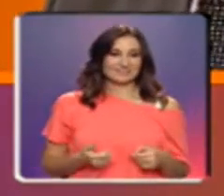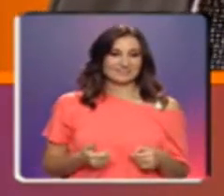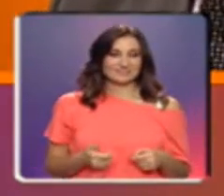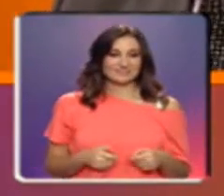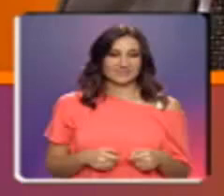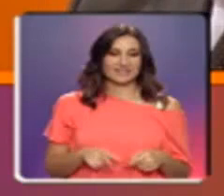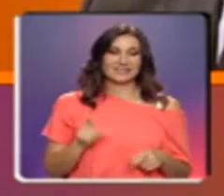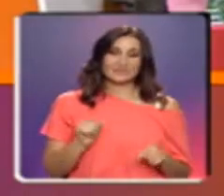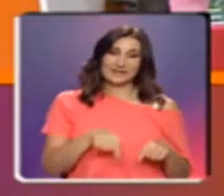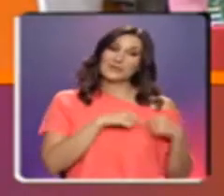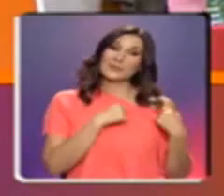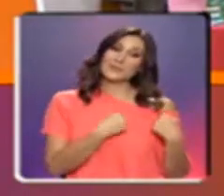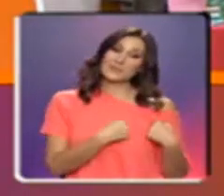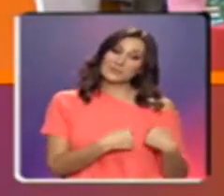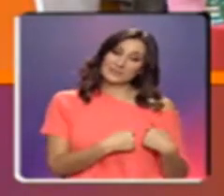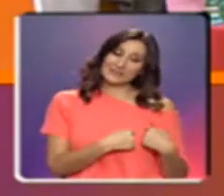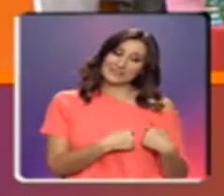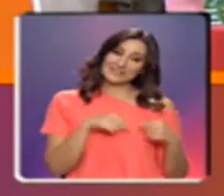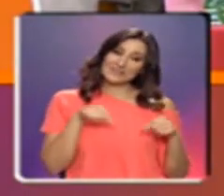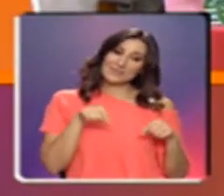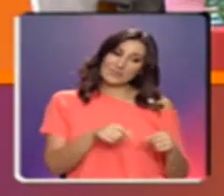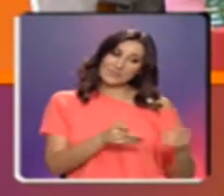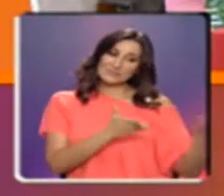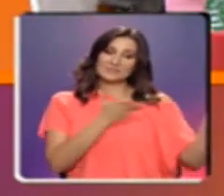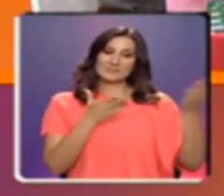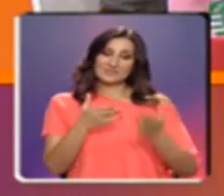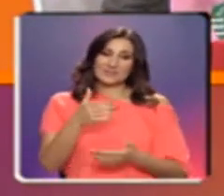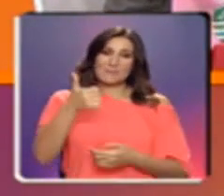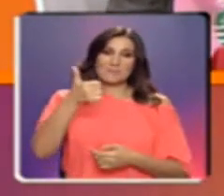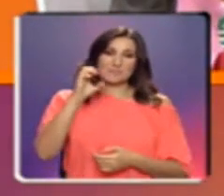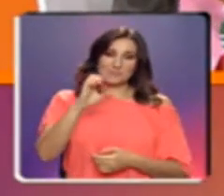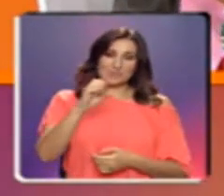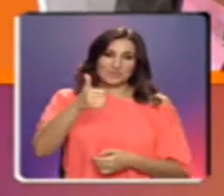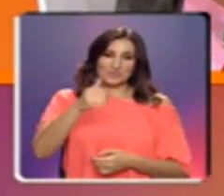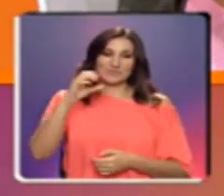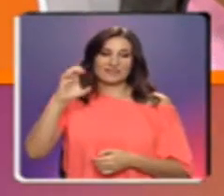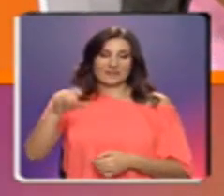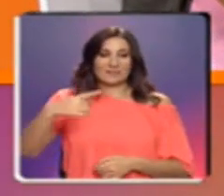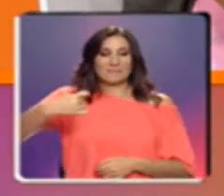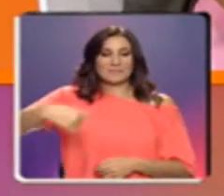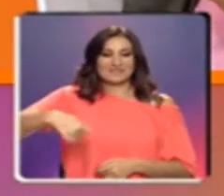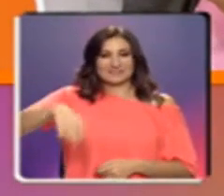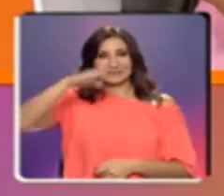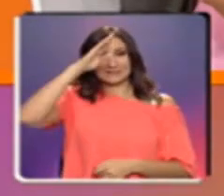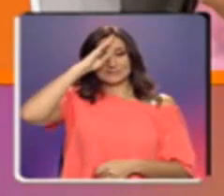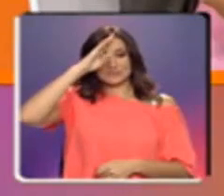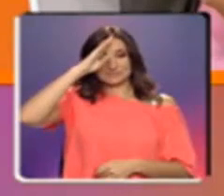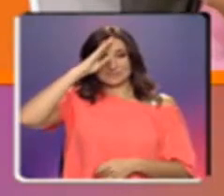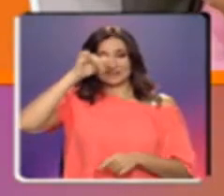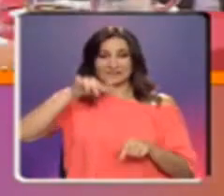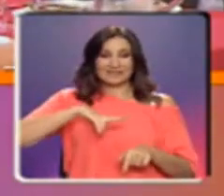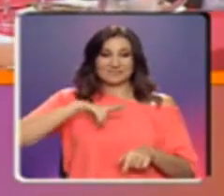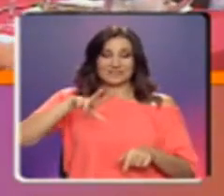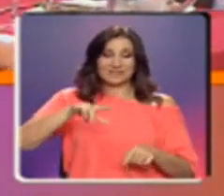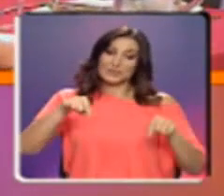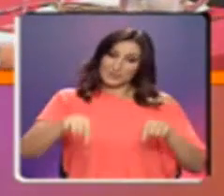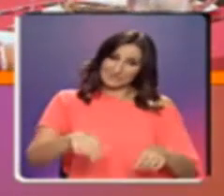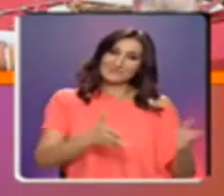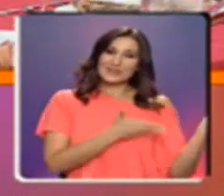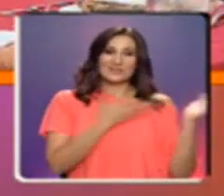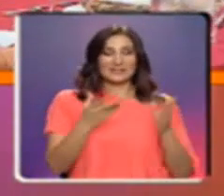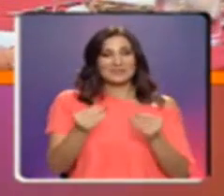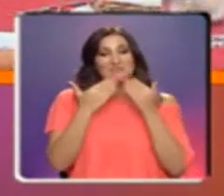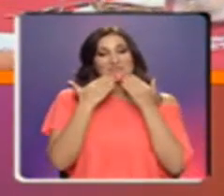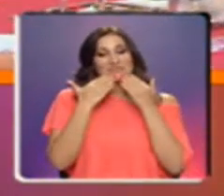no coração que hoje trouxe Bruno de Carvalho, obrigado. O seu Sporting, presidente deste clube em Portugal e hoje nosso convidado.